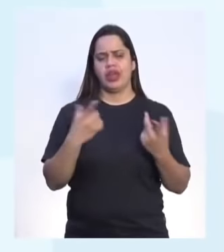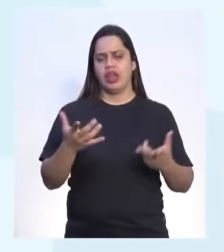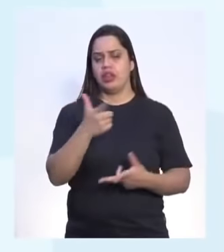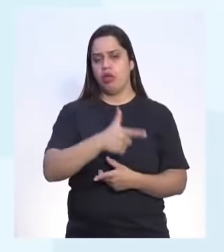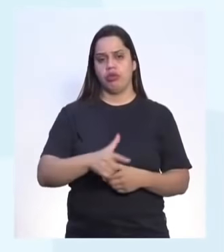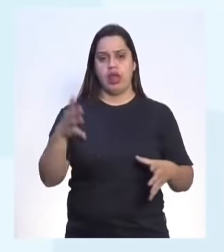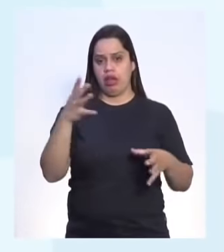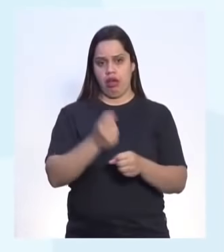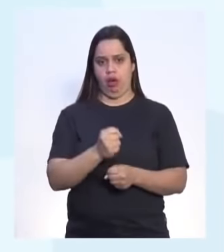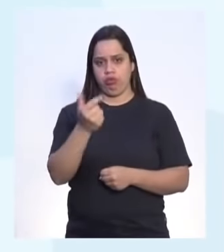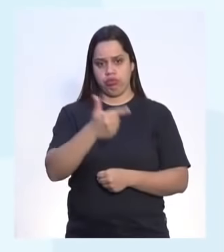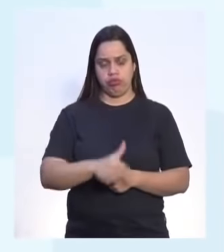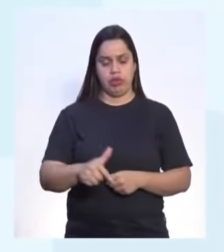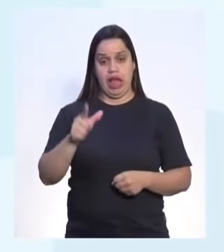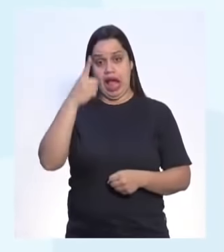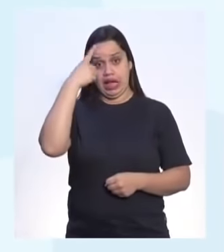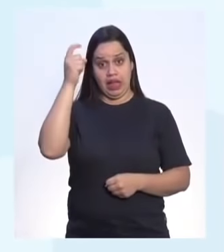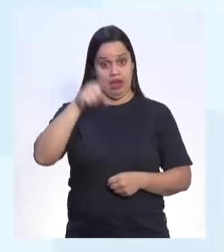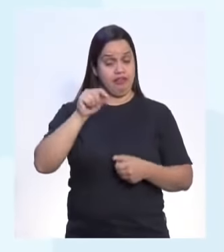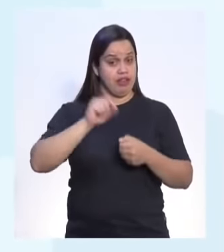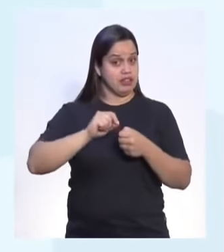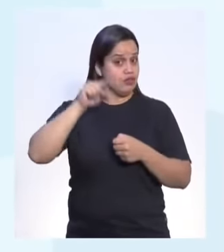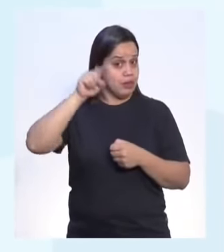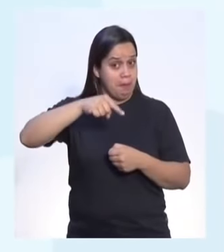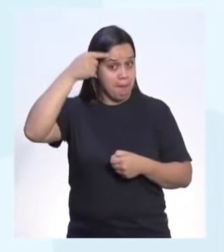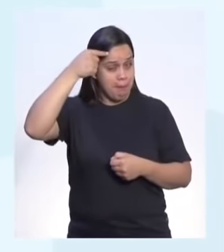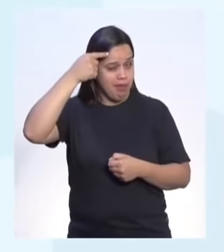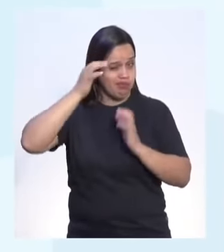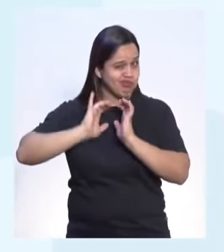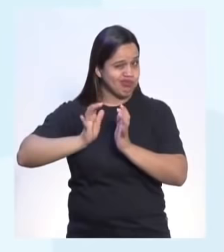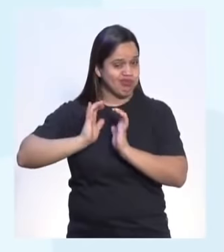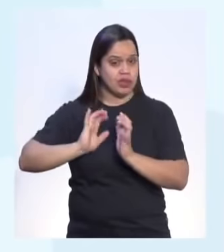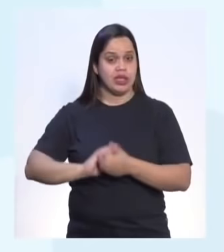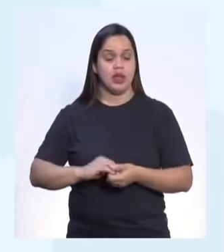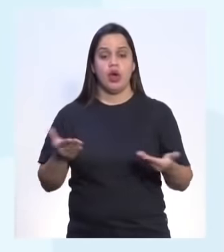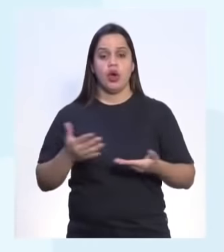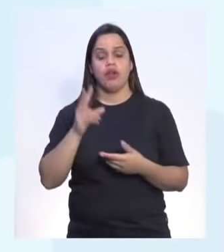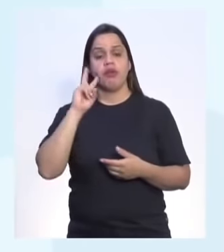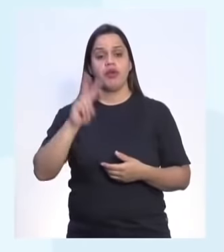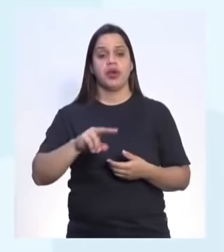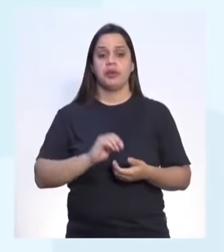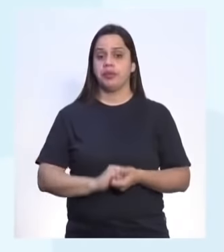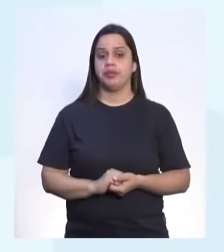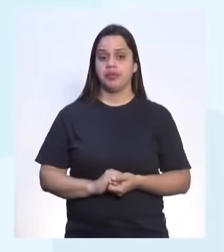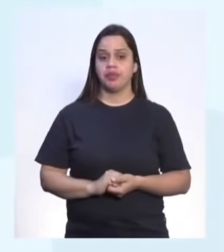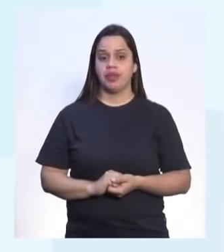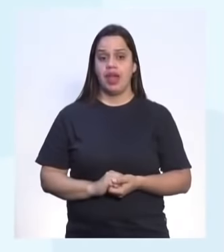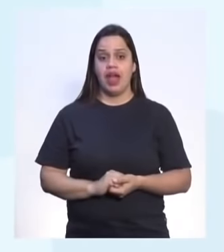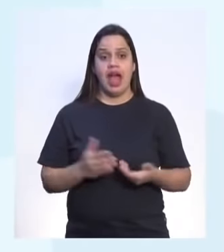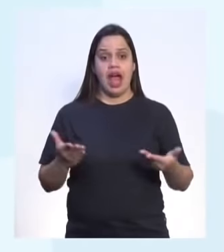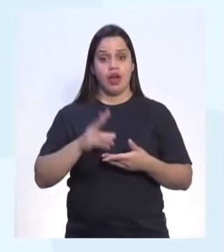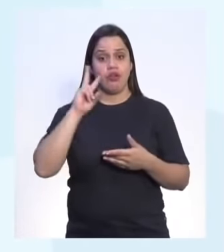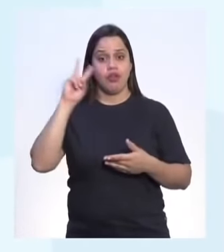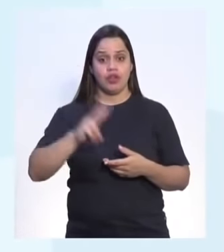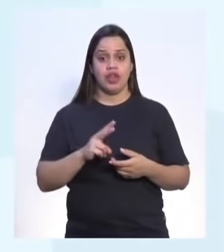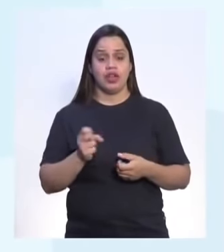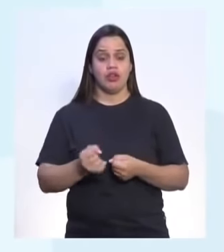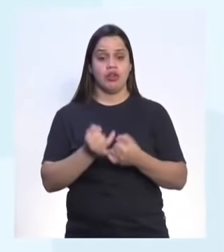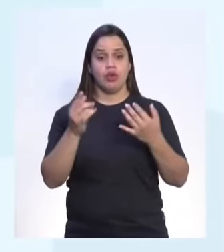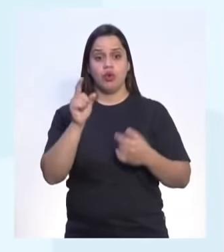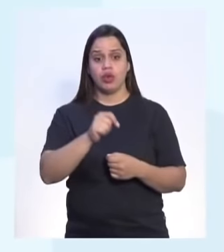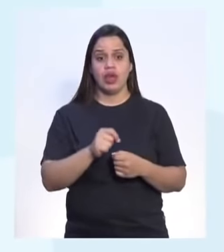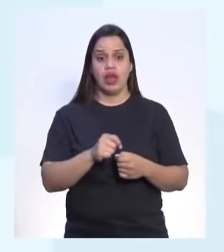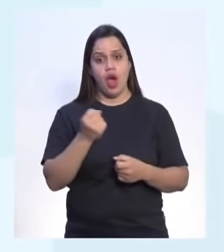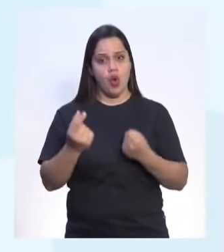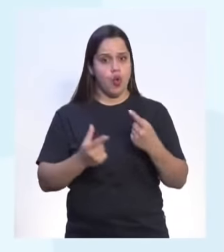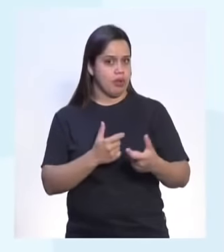cálculo. A ideia não é essa. Tudo bem? Agora vamos criar algumas situações e você vai indicar a unidade de